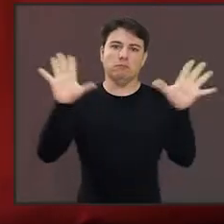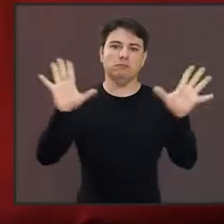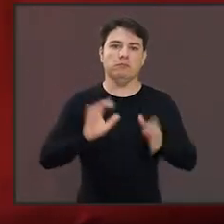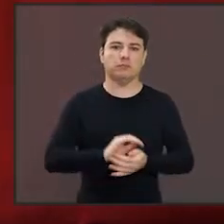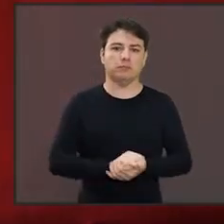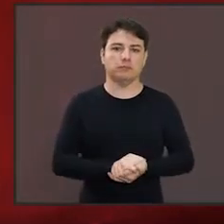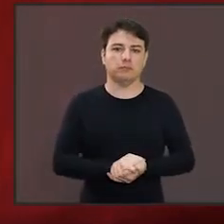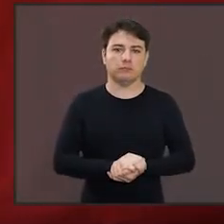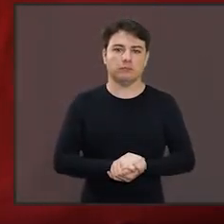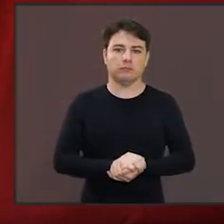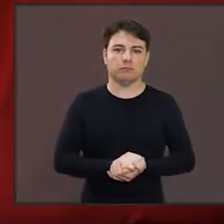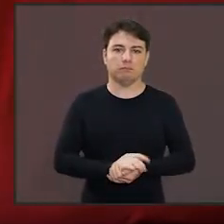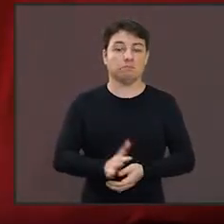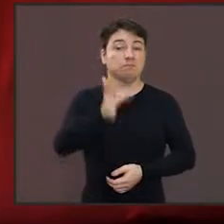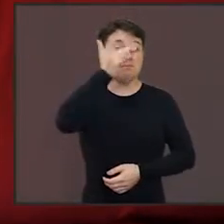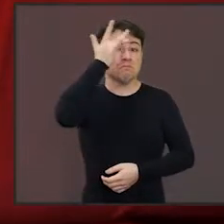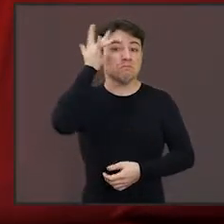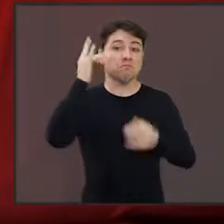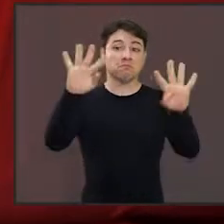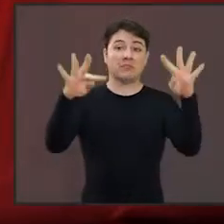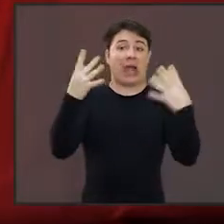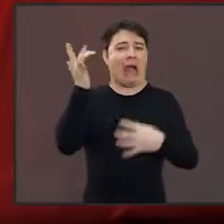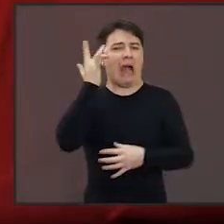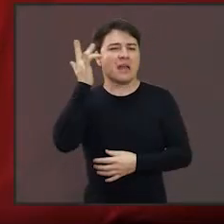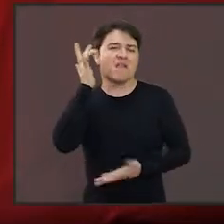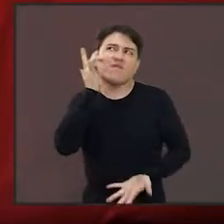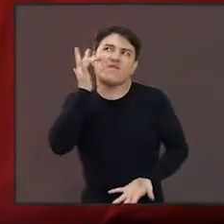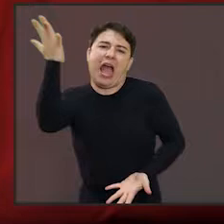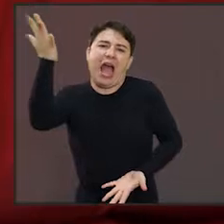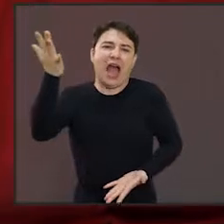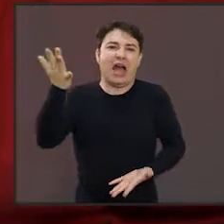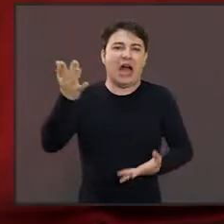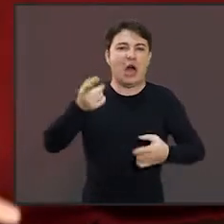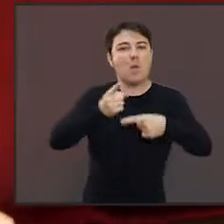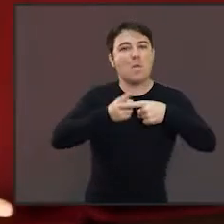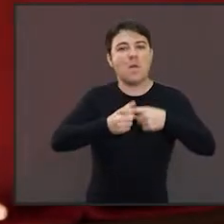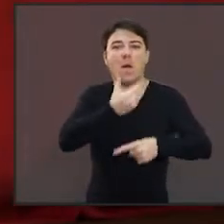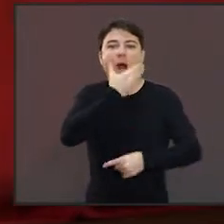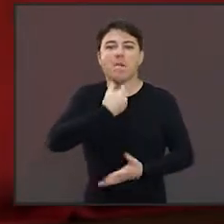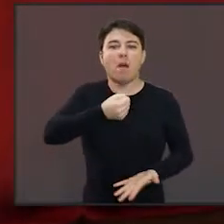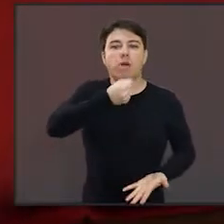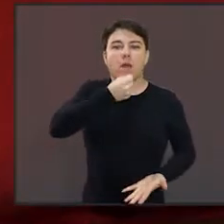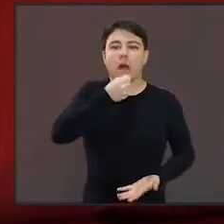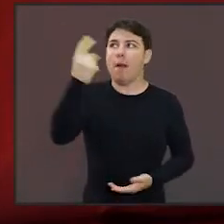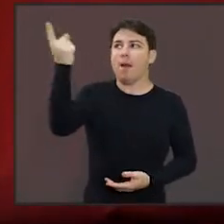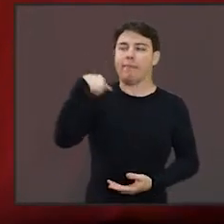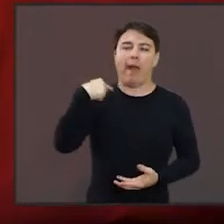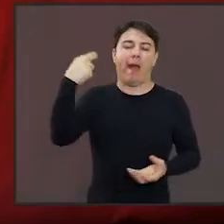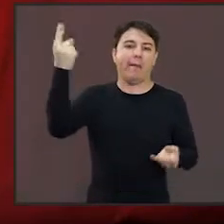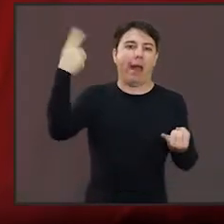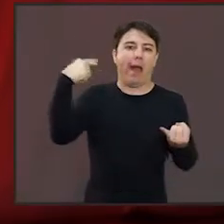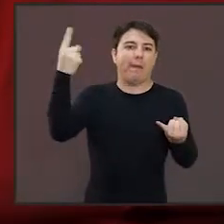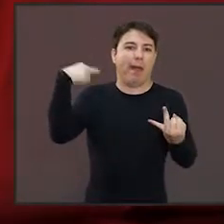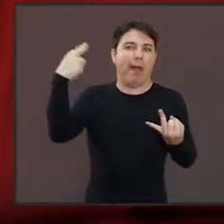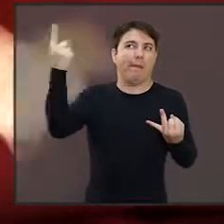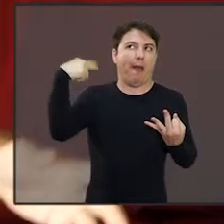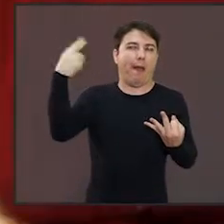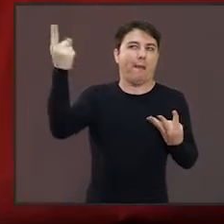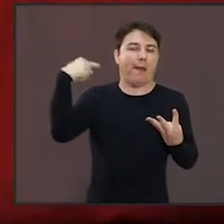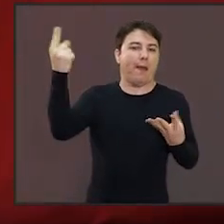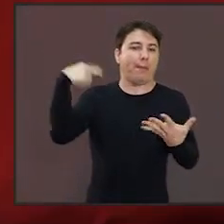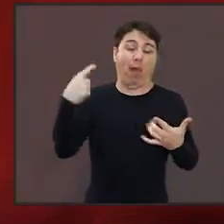papéis. Para o público que está vendo, às vezes parece que é muito mais fácil, porque não tem um mestre de cerimônias